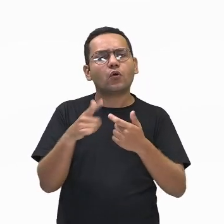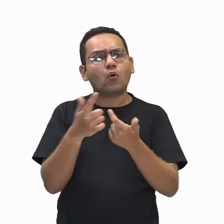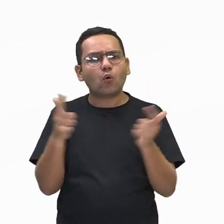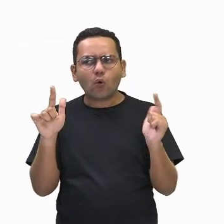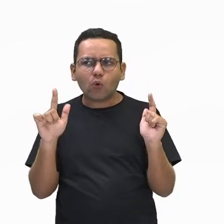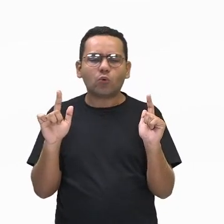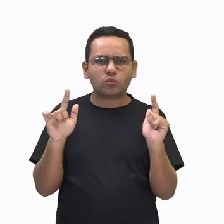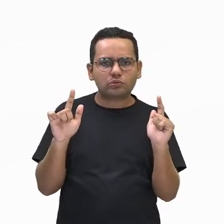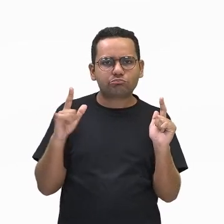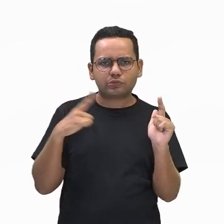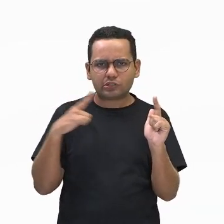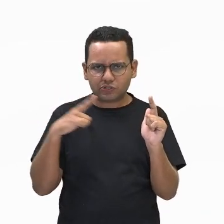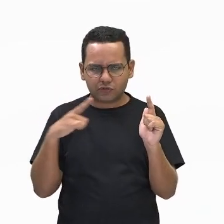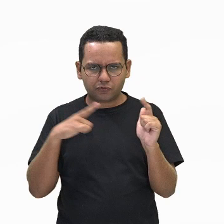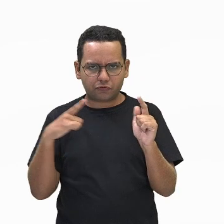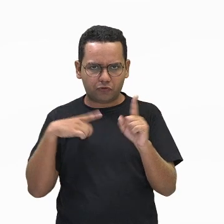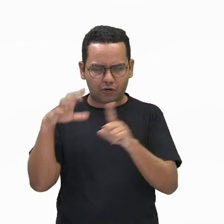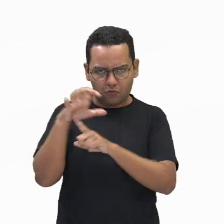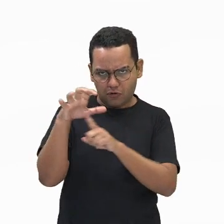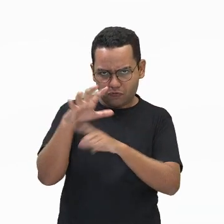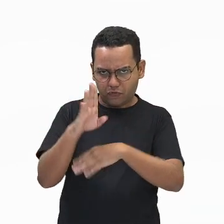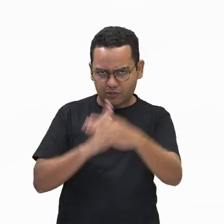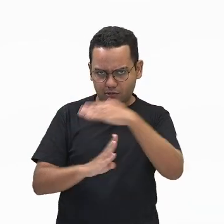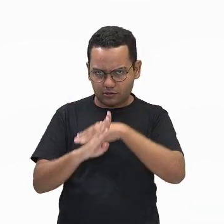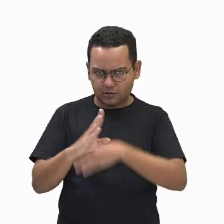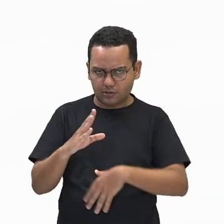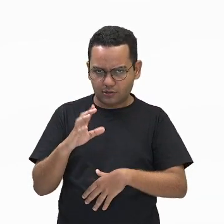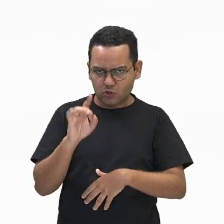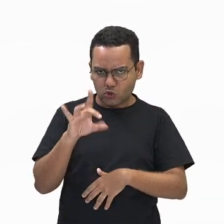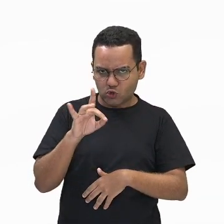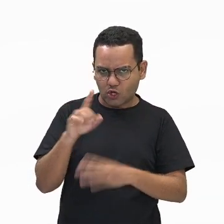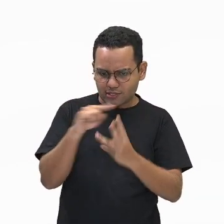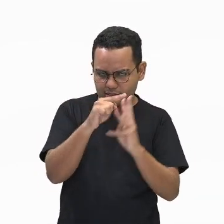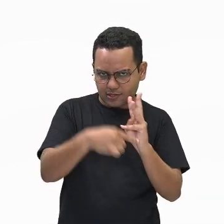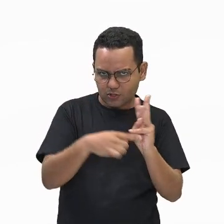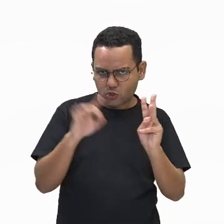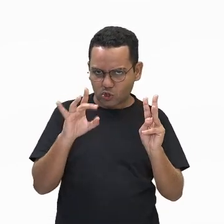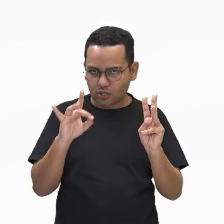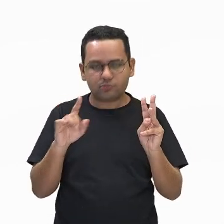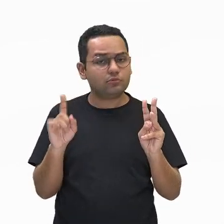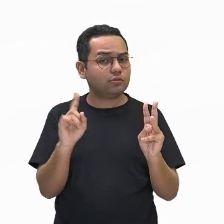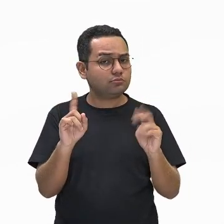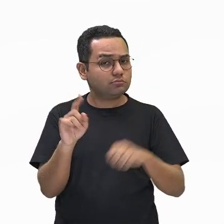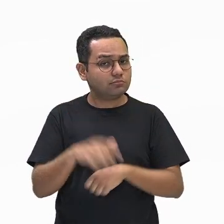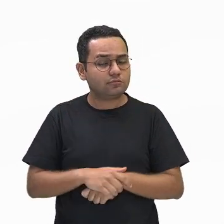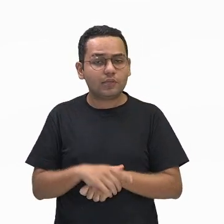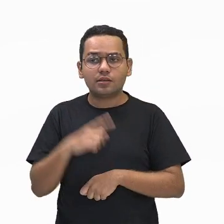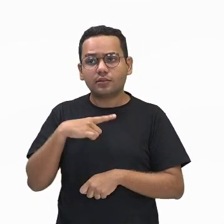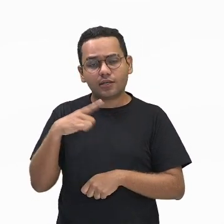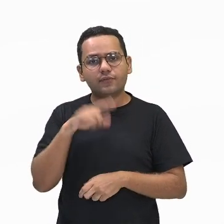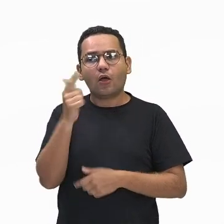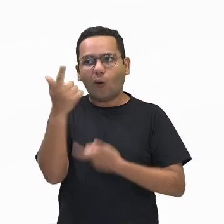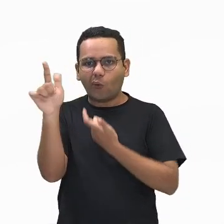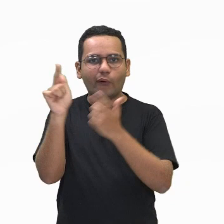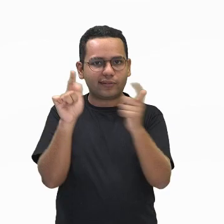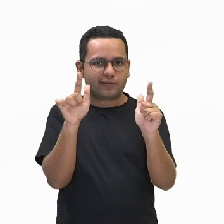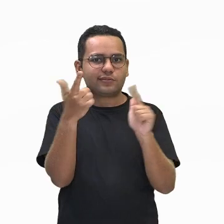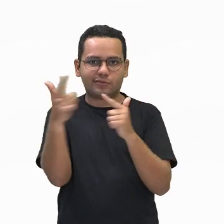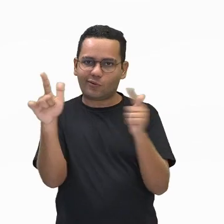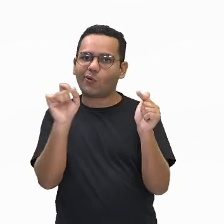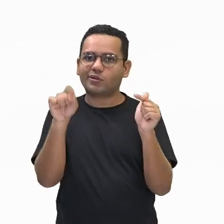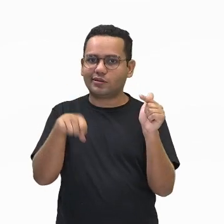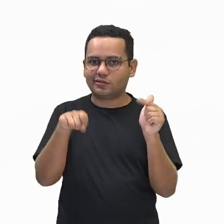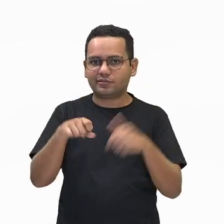só isso? É só essa mistura que tem no Brasil? Não, né? A gente consegue identificar outras misturas,